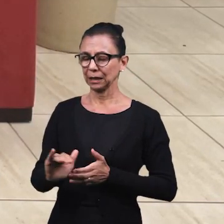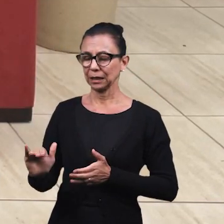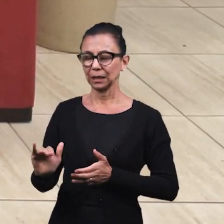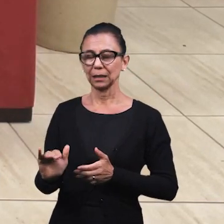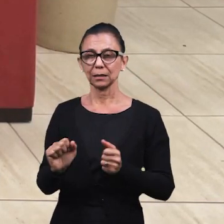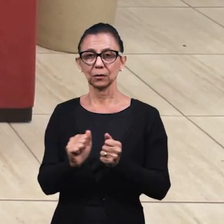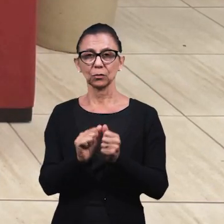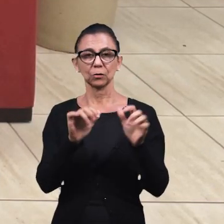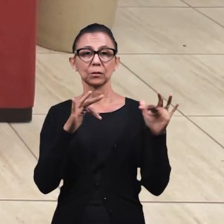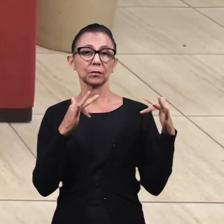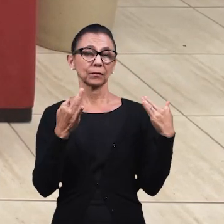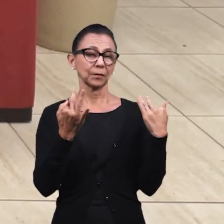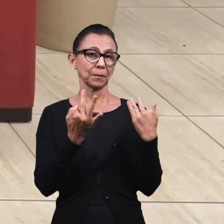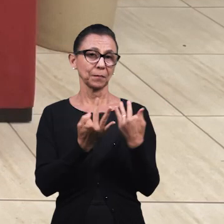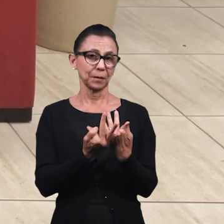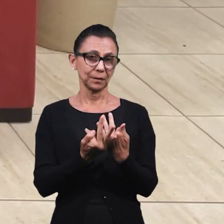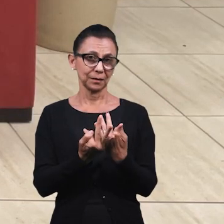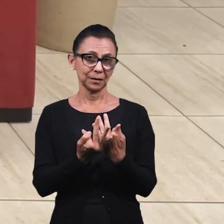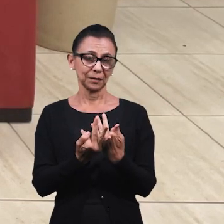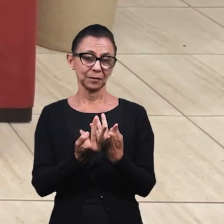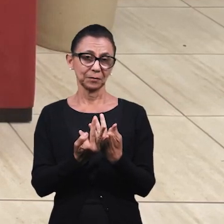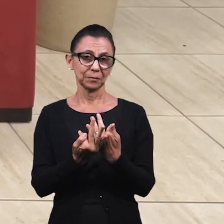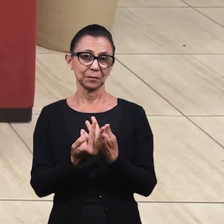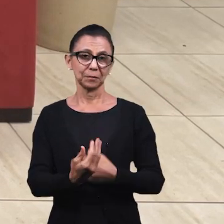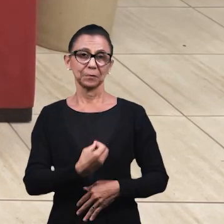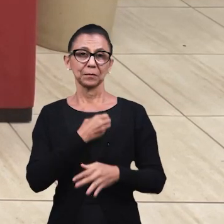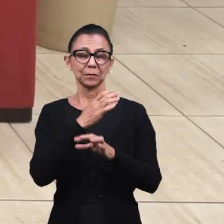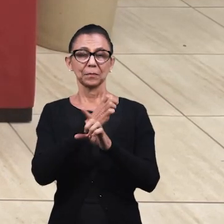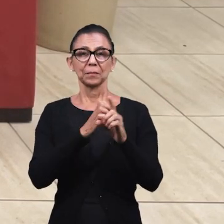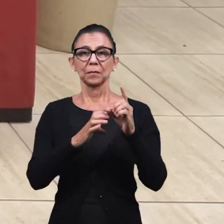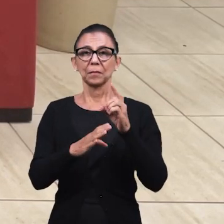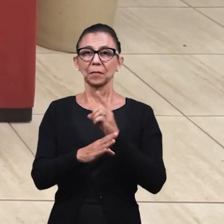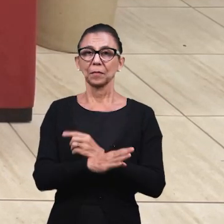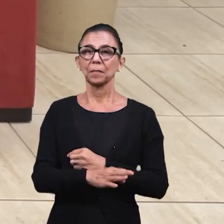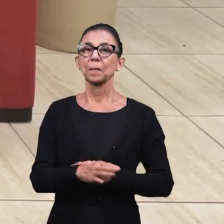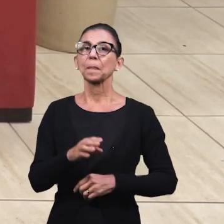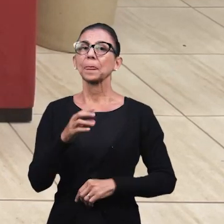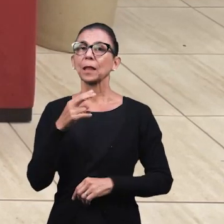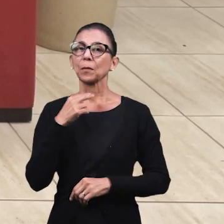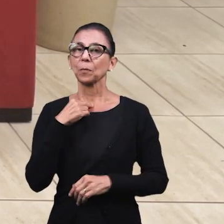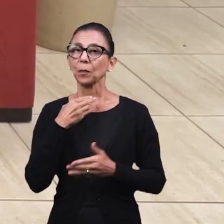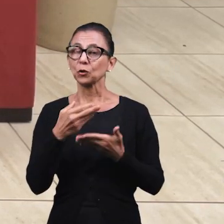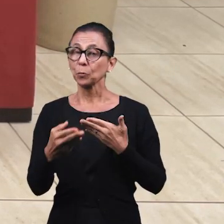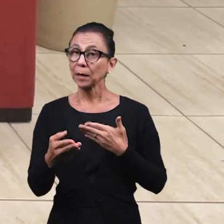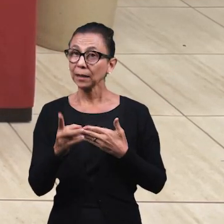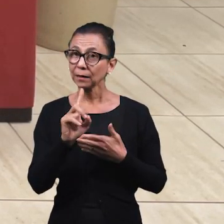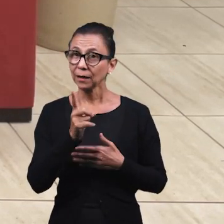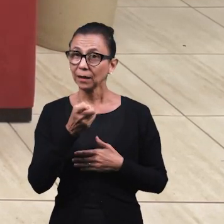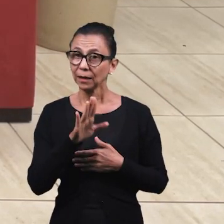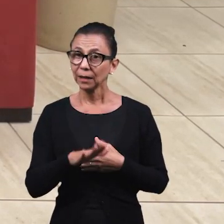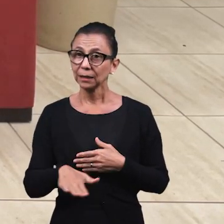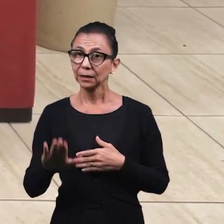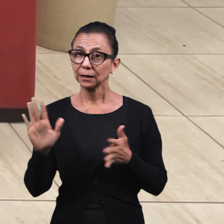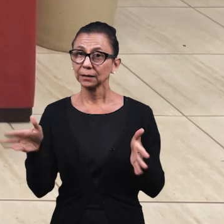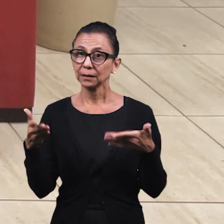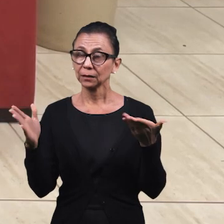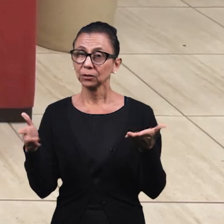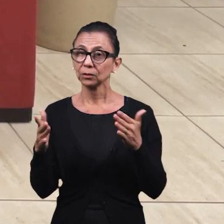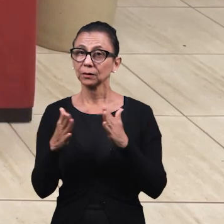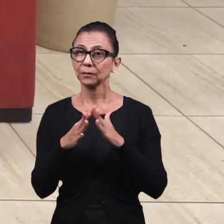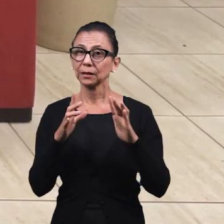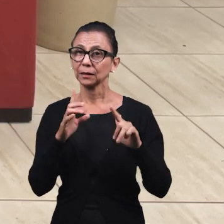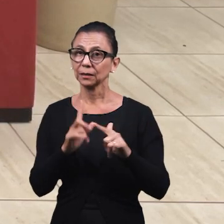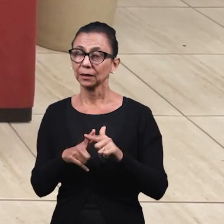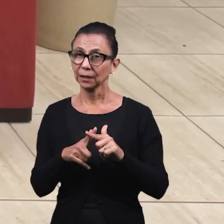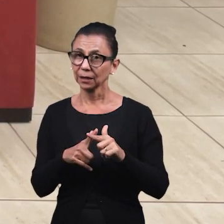que envolvem a família para participar do EBD. E nós queremos falar para as classes: crianças, não percam isso, continuem incentivando